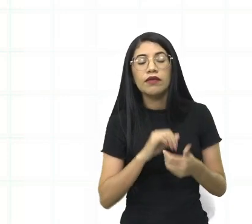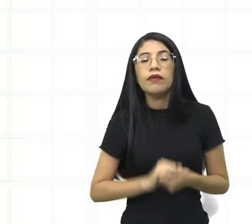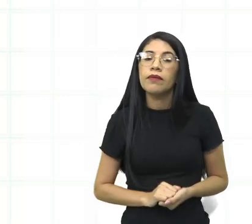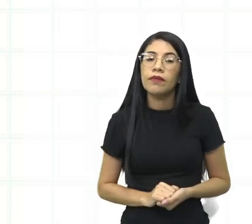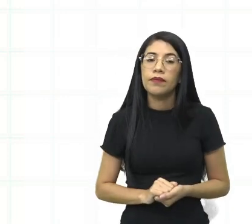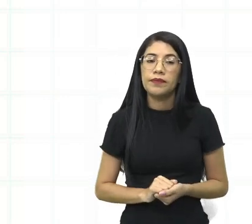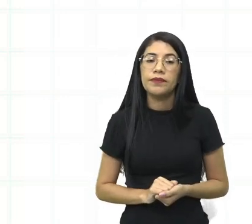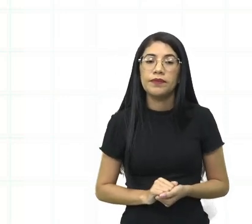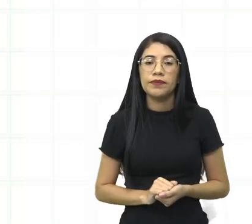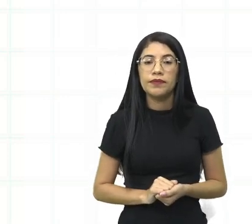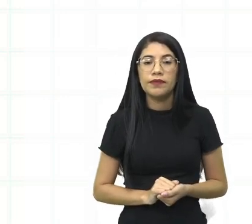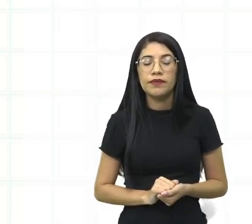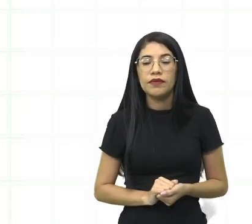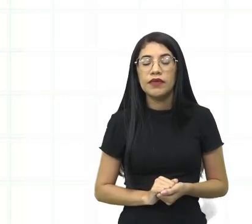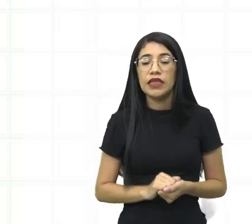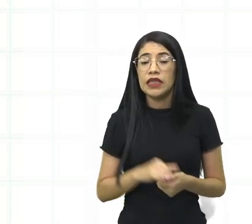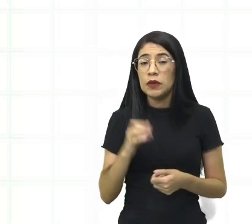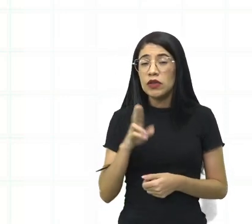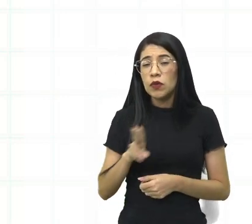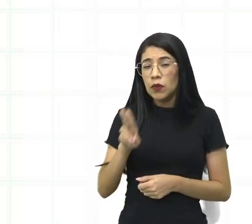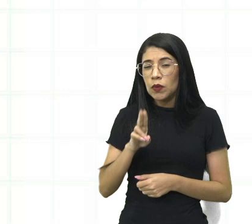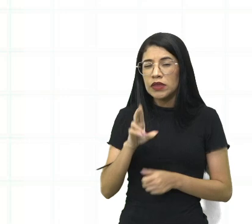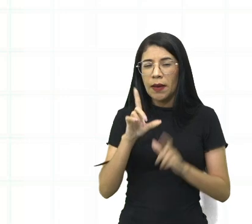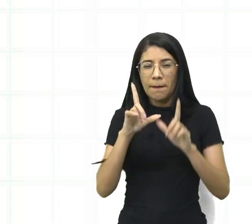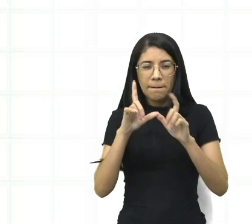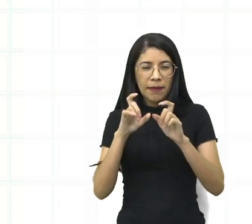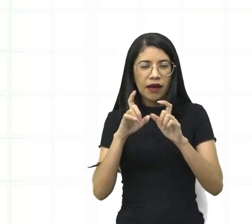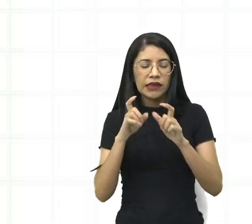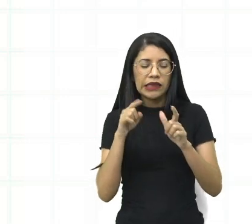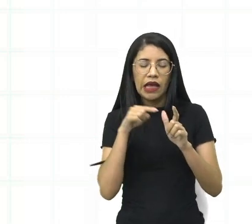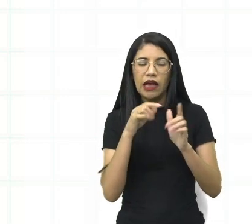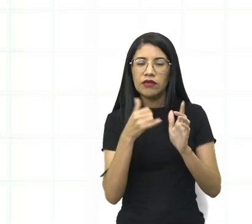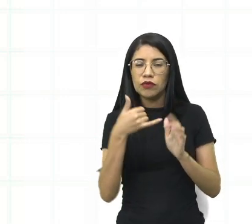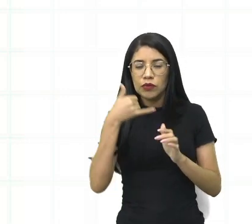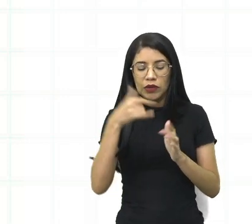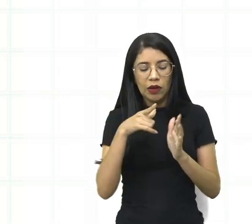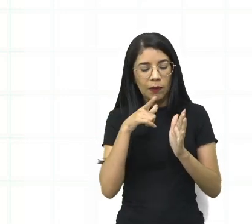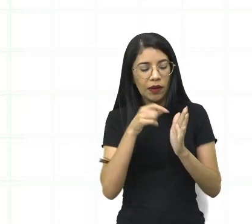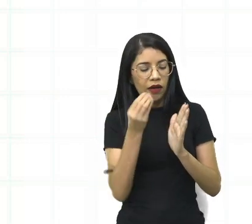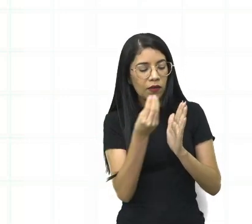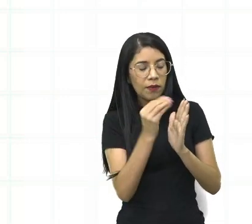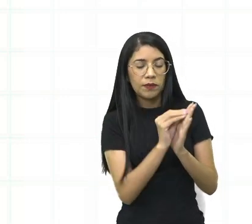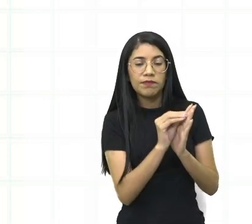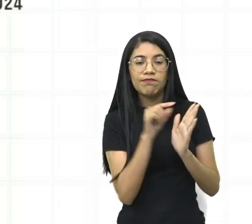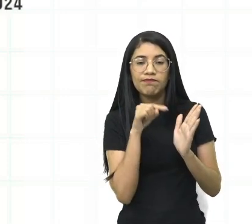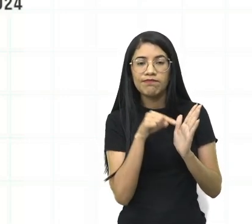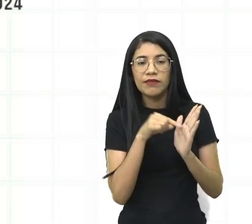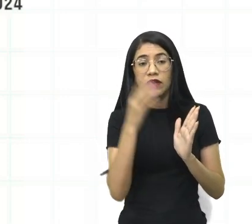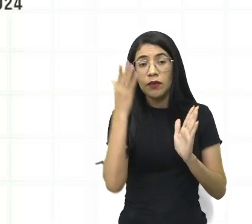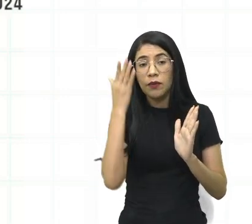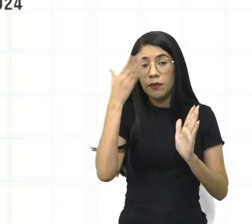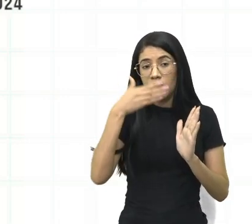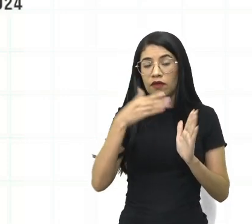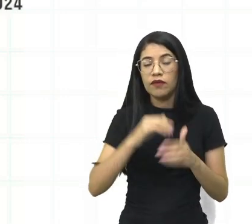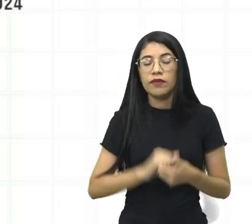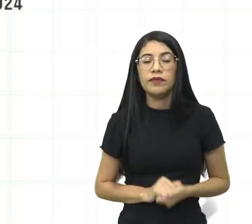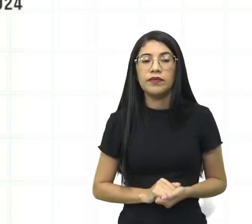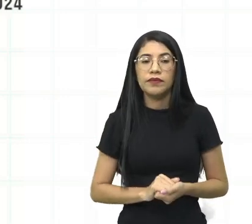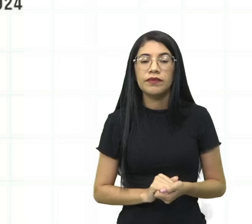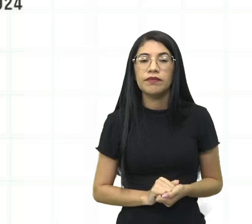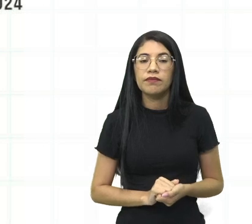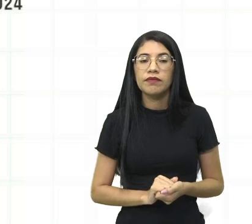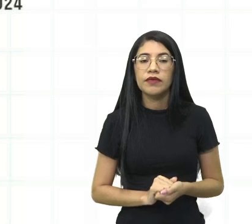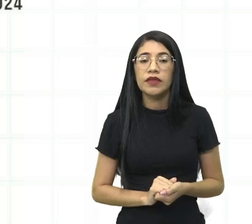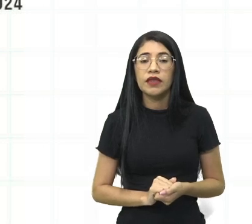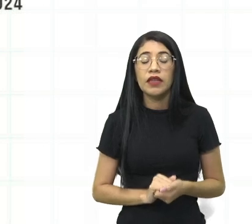print. Conta print, né? Não tem mais argumentação. Vamos continuar.